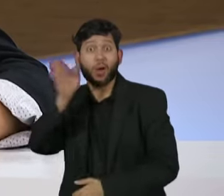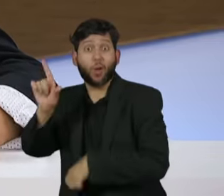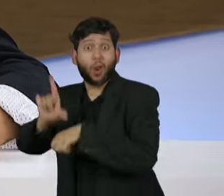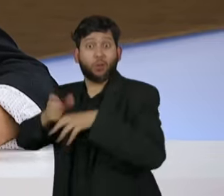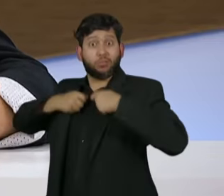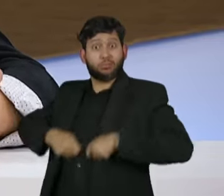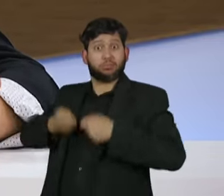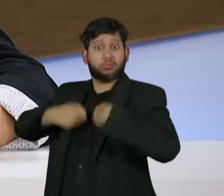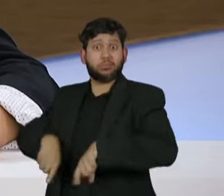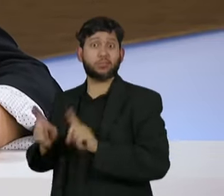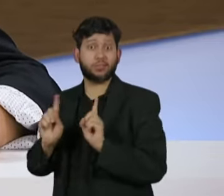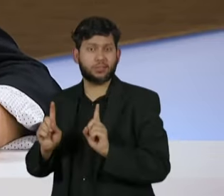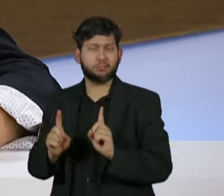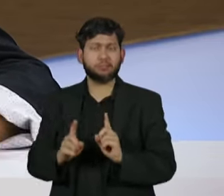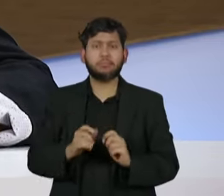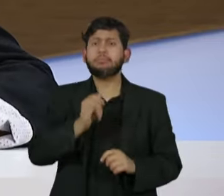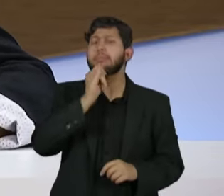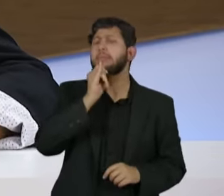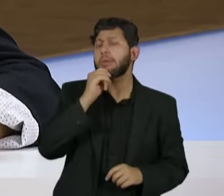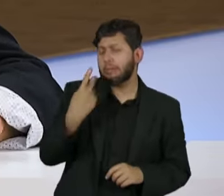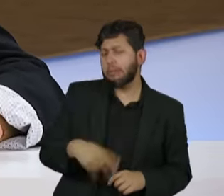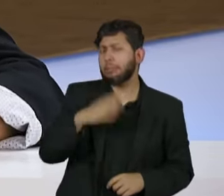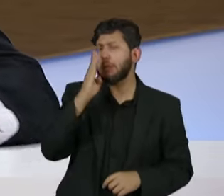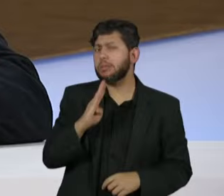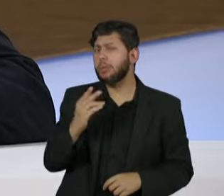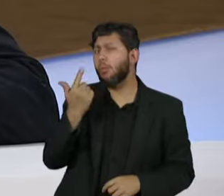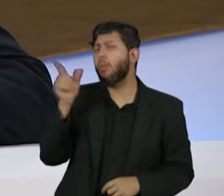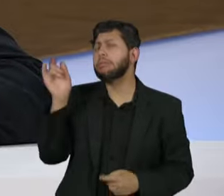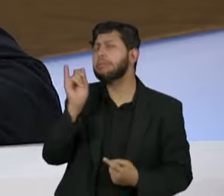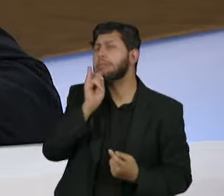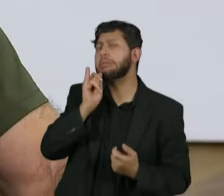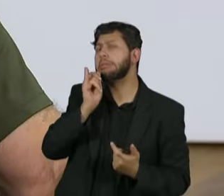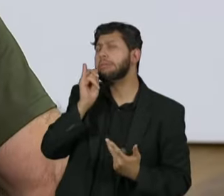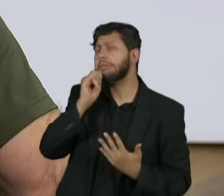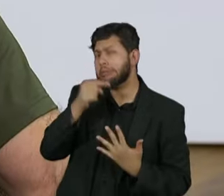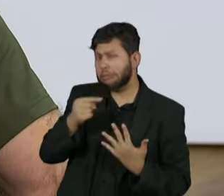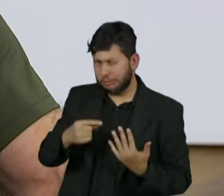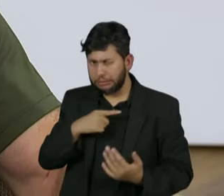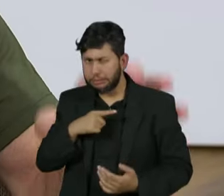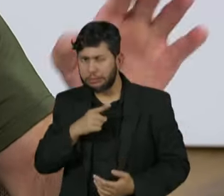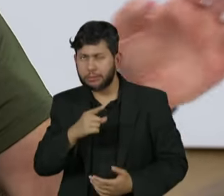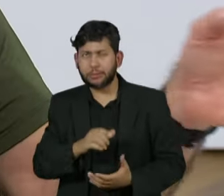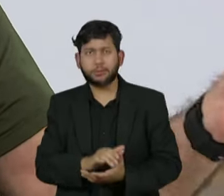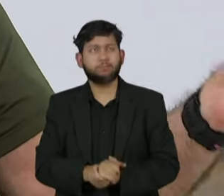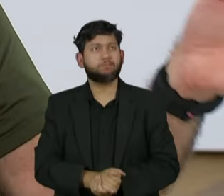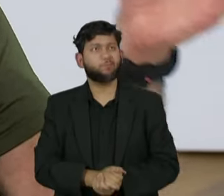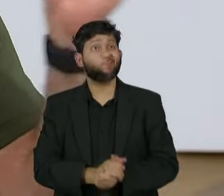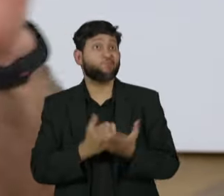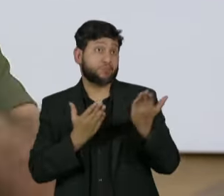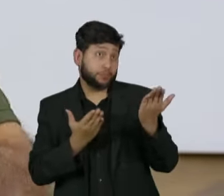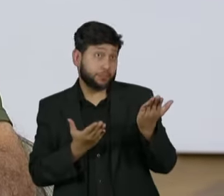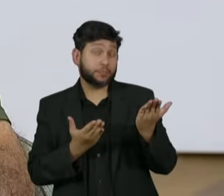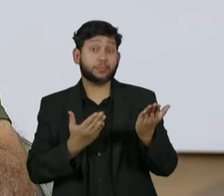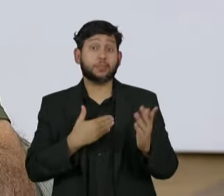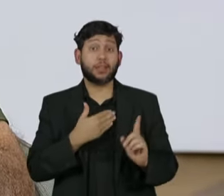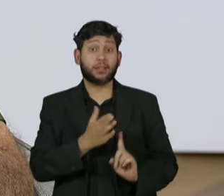essa é uma tecnologia desenvolvida aqui temos outros exemplos Veja essa tecnologia desenvolvida aqui ela